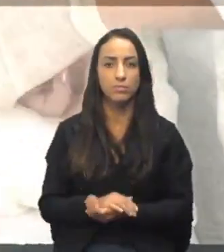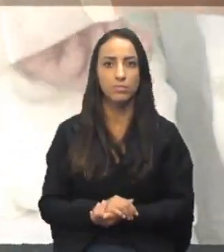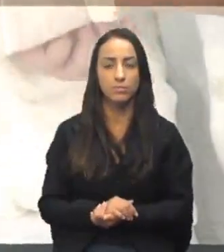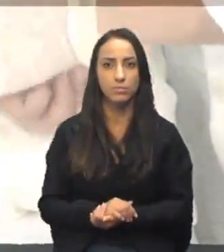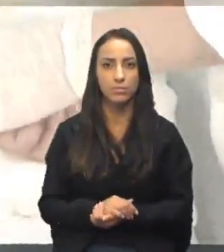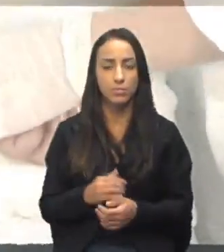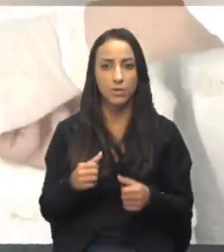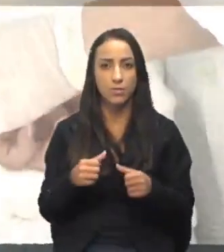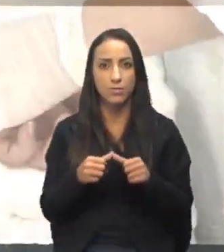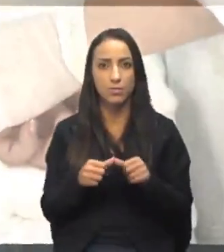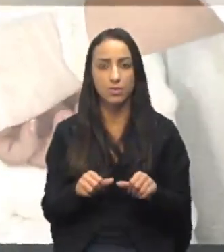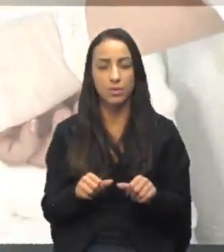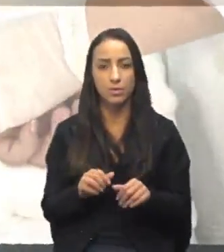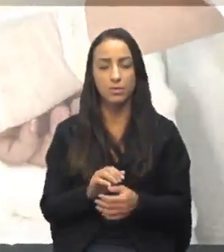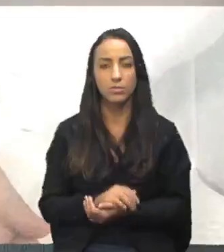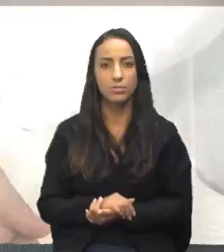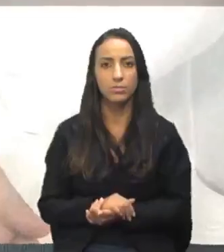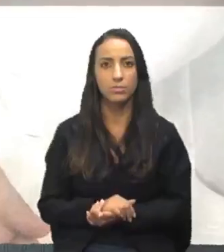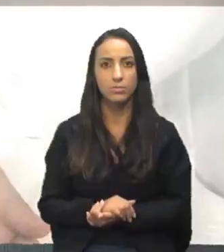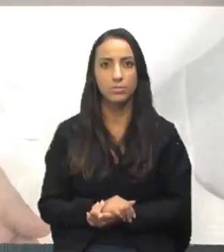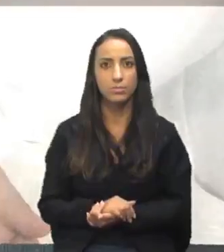unidirecional e fixação final.